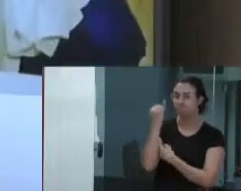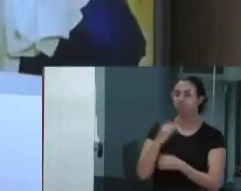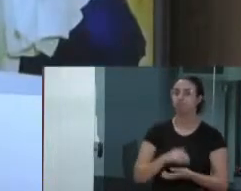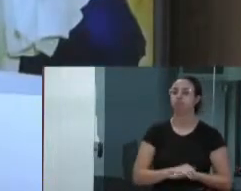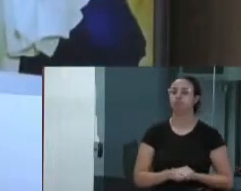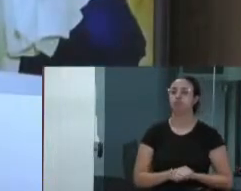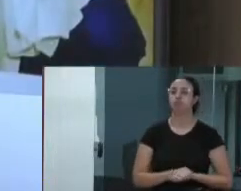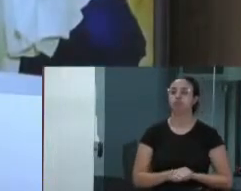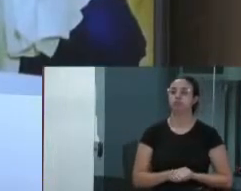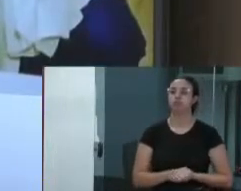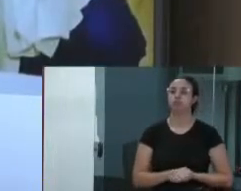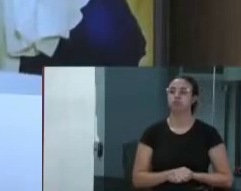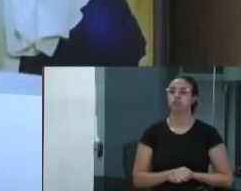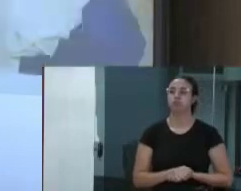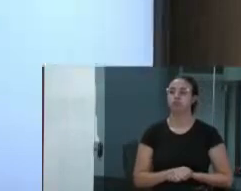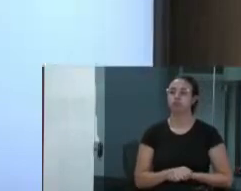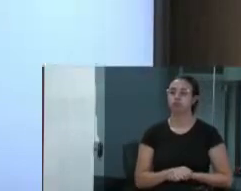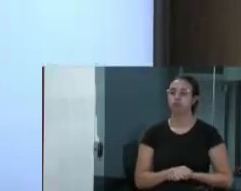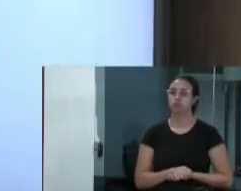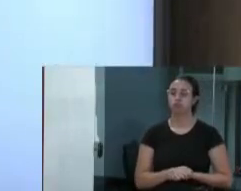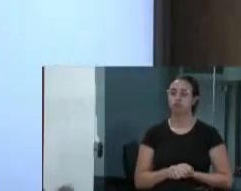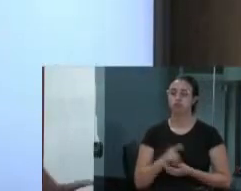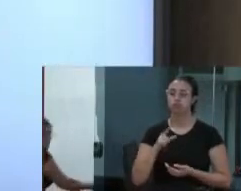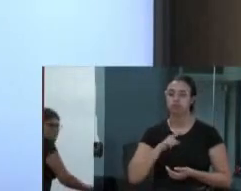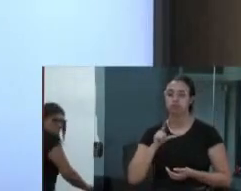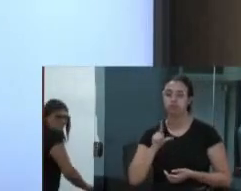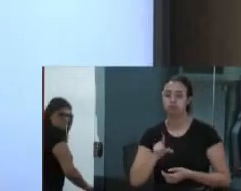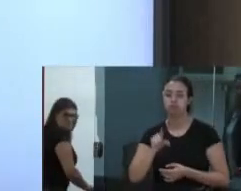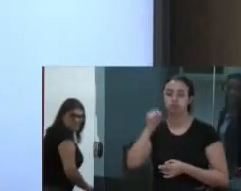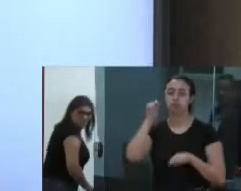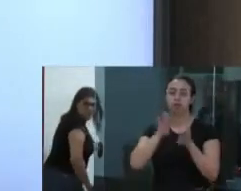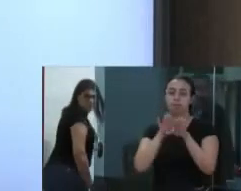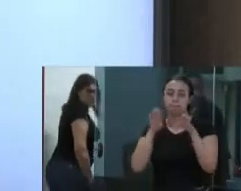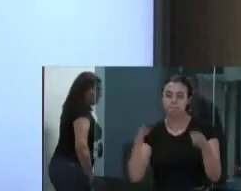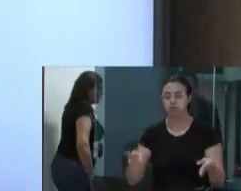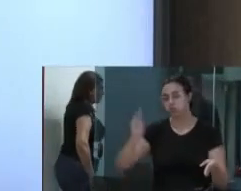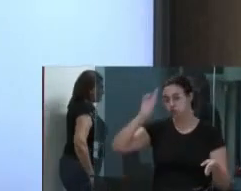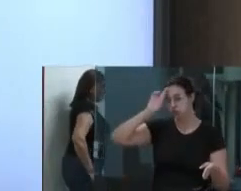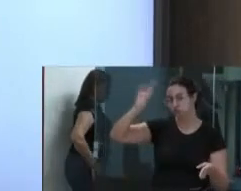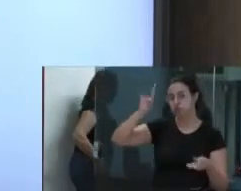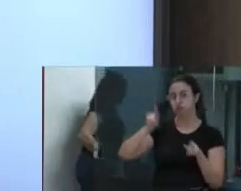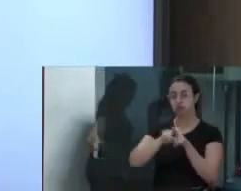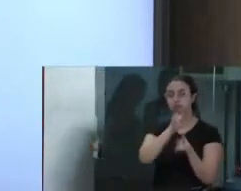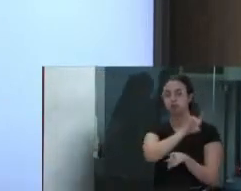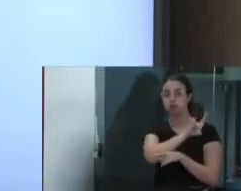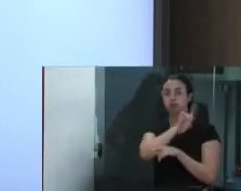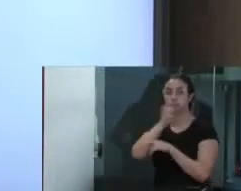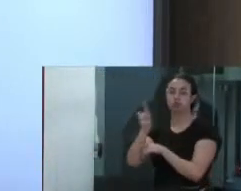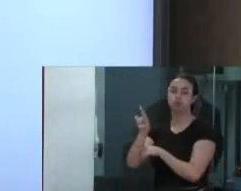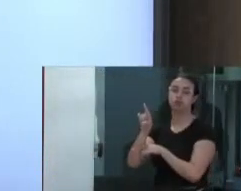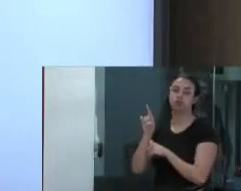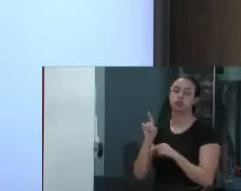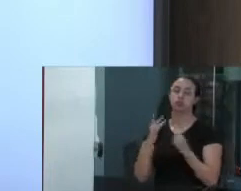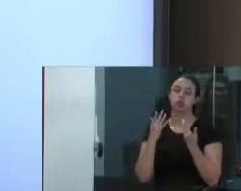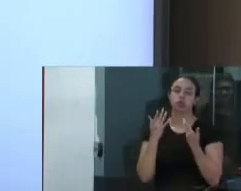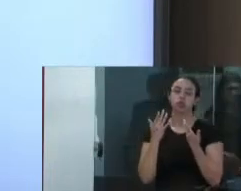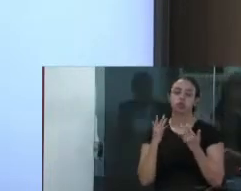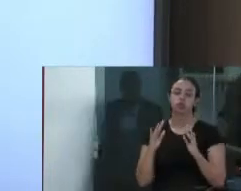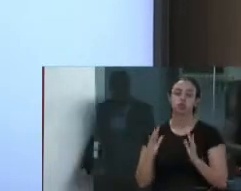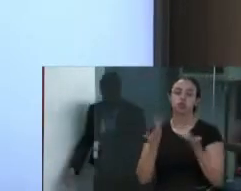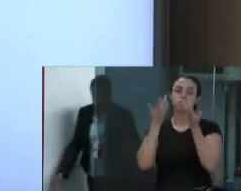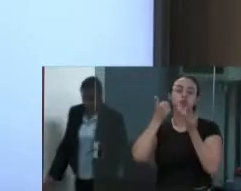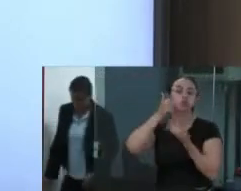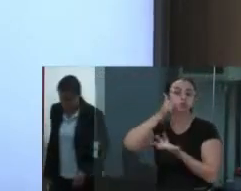né, para essa população, eleição da mesa diretora, e a gente trouxe o dia de comemoração à mulher